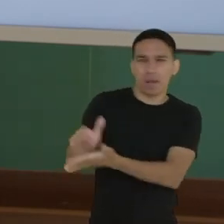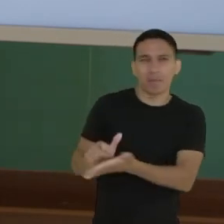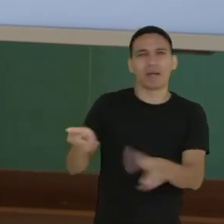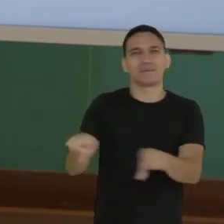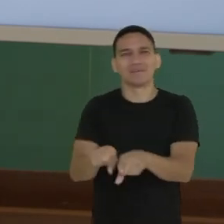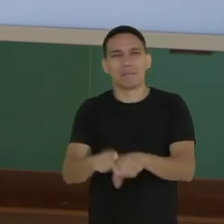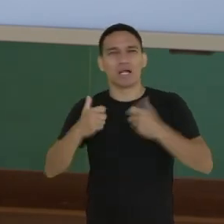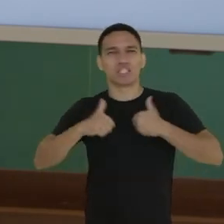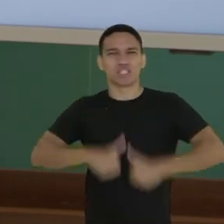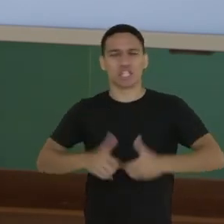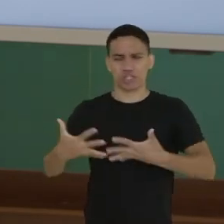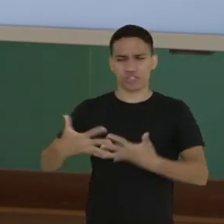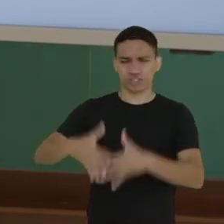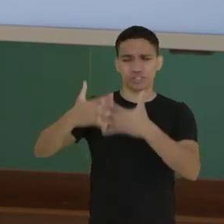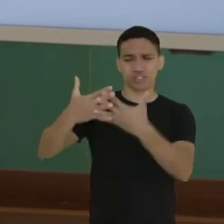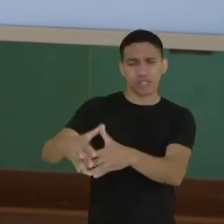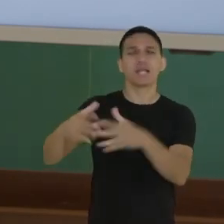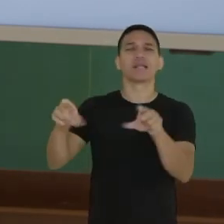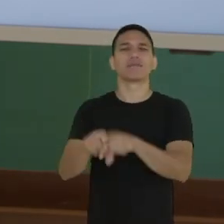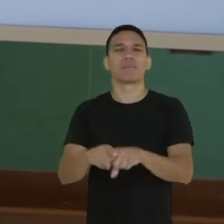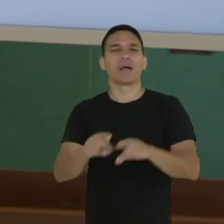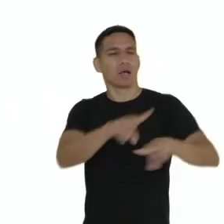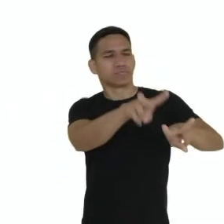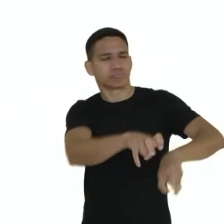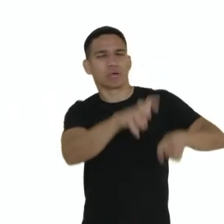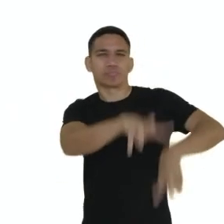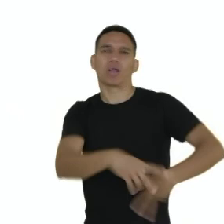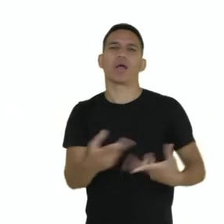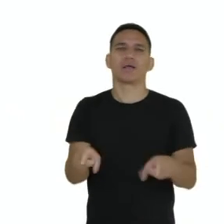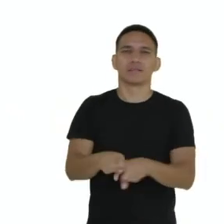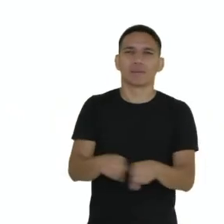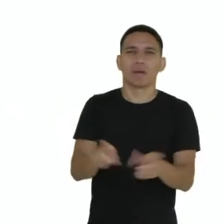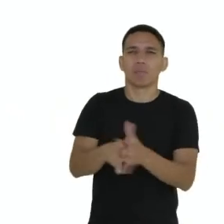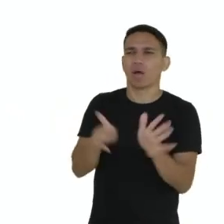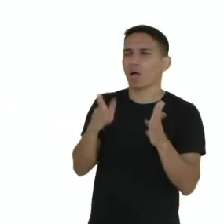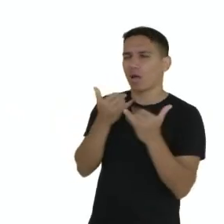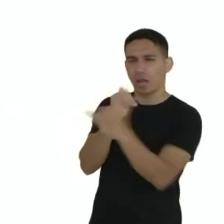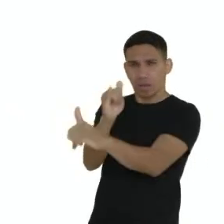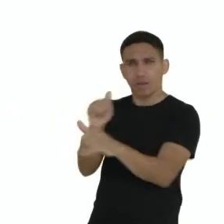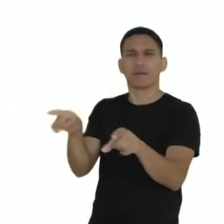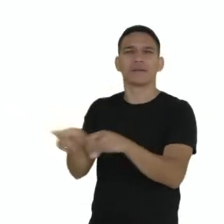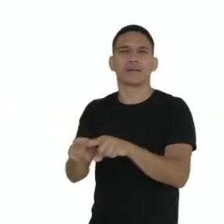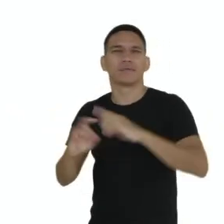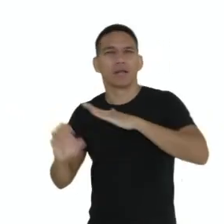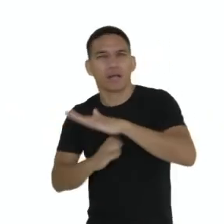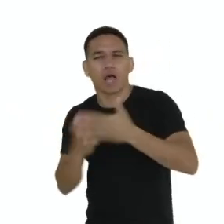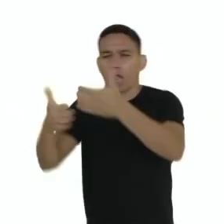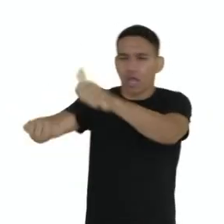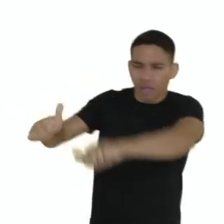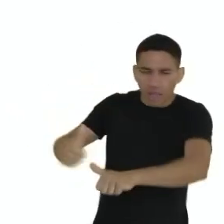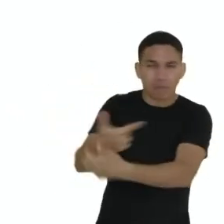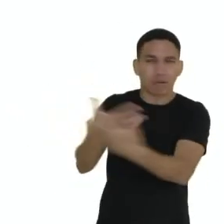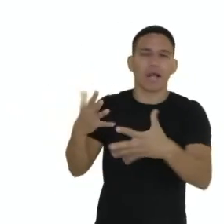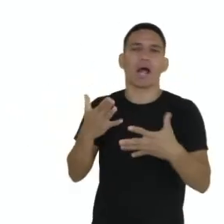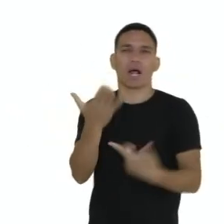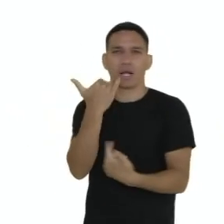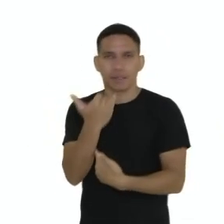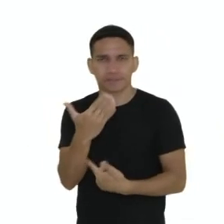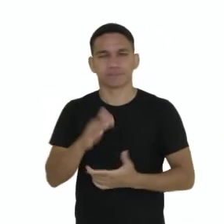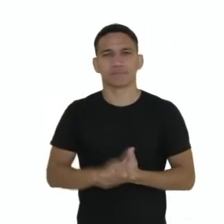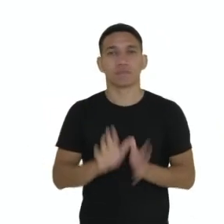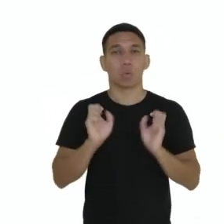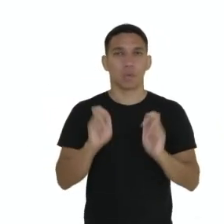mineração, serviços, agropecuária, energia, a própria indústria da energia, química e de alimentos. Pois